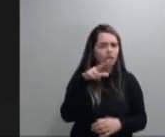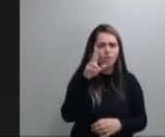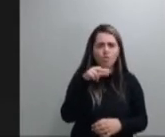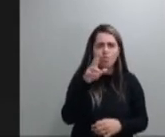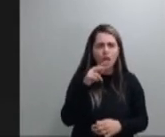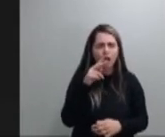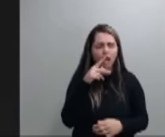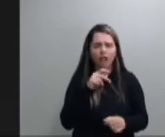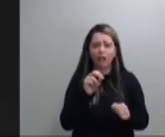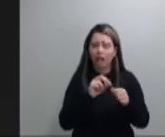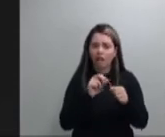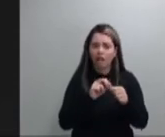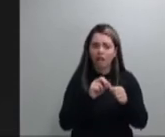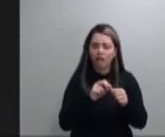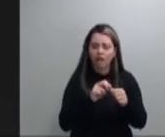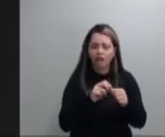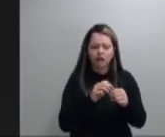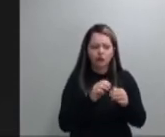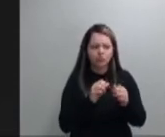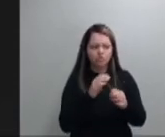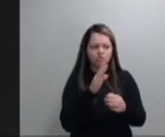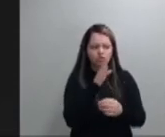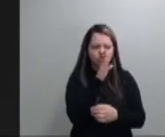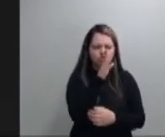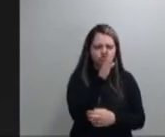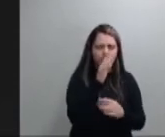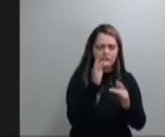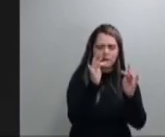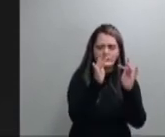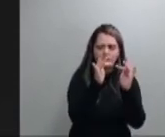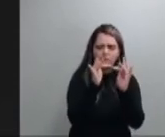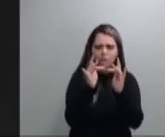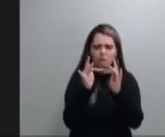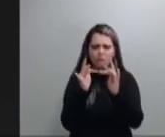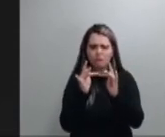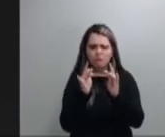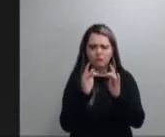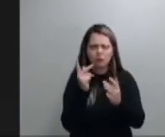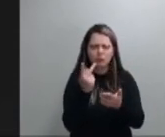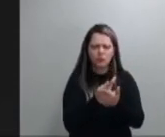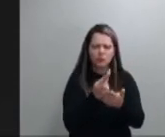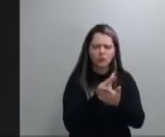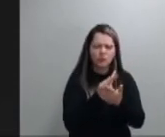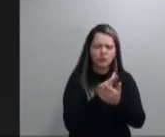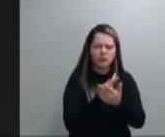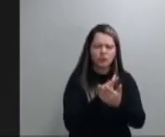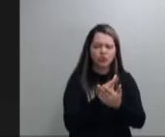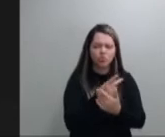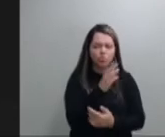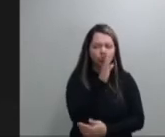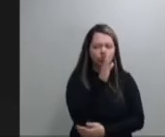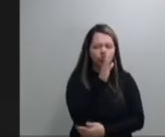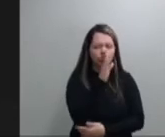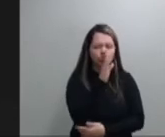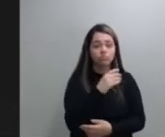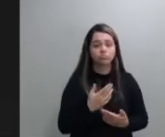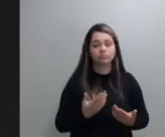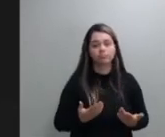pela moralidade, pela impessoalidade, pelo interesse público? Não. Galgar posições na classificação final.